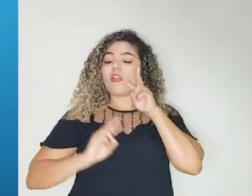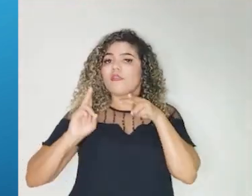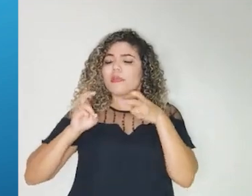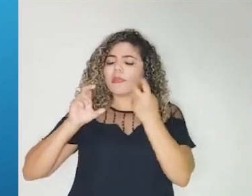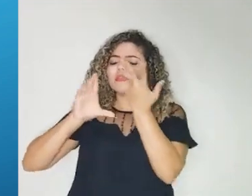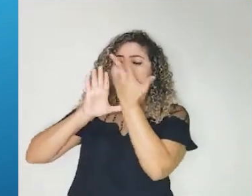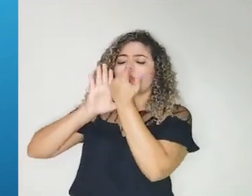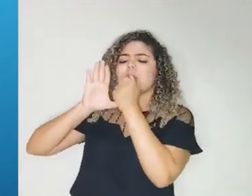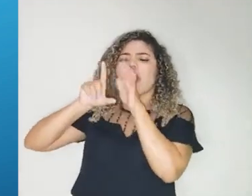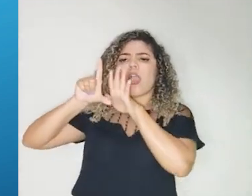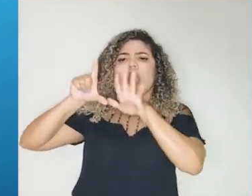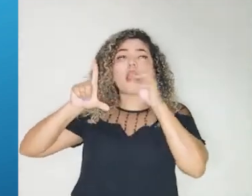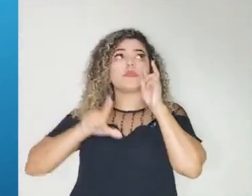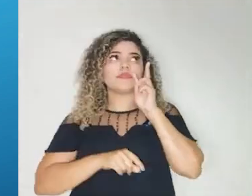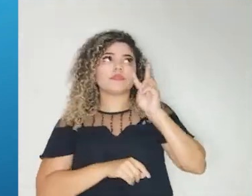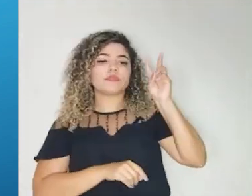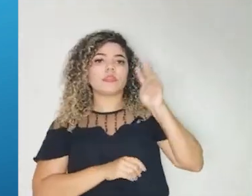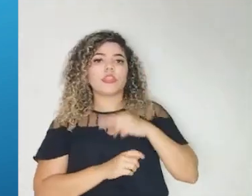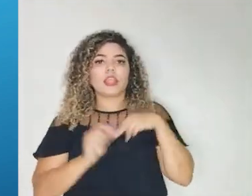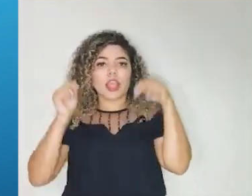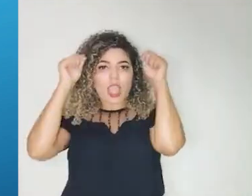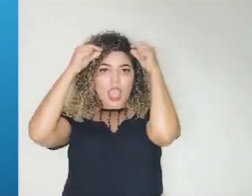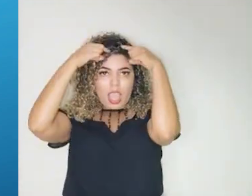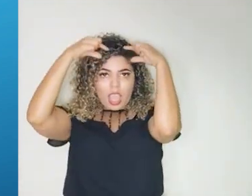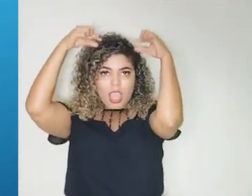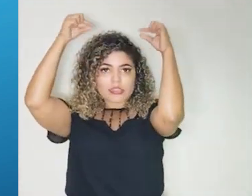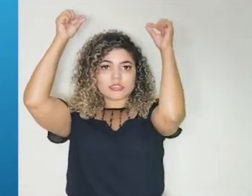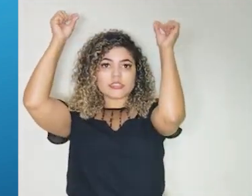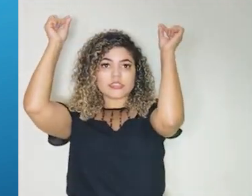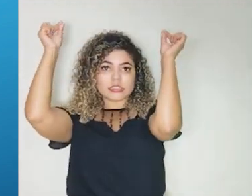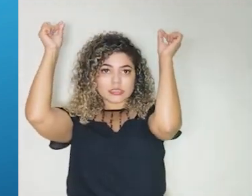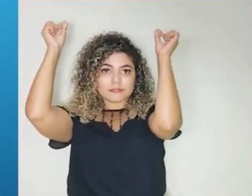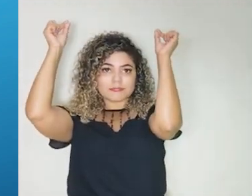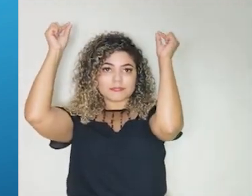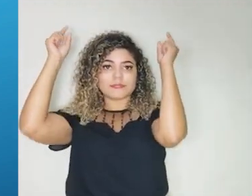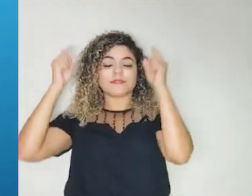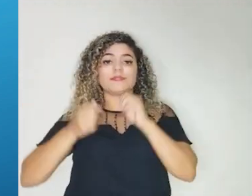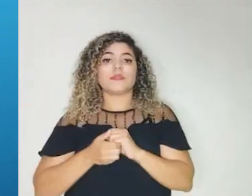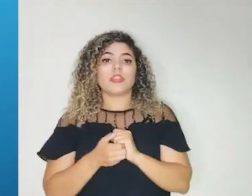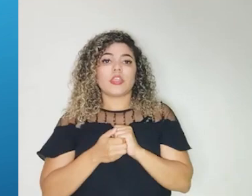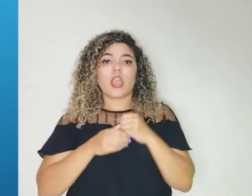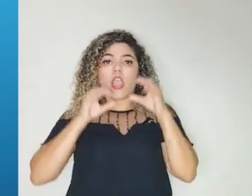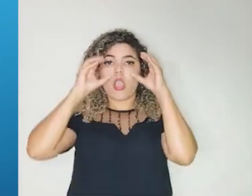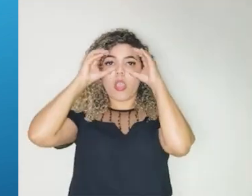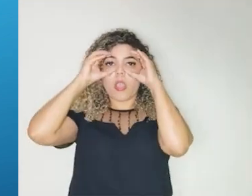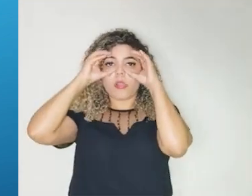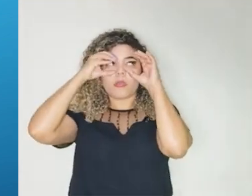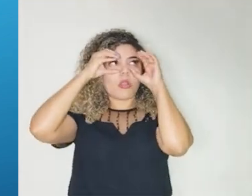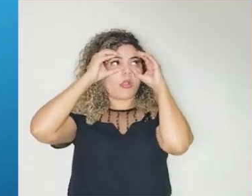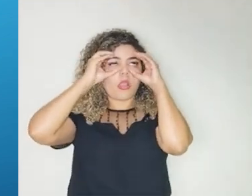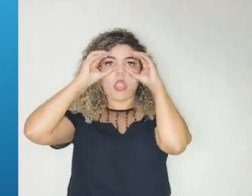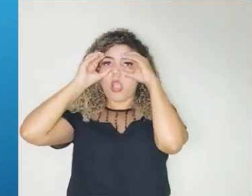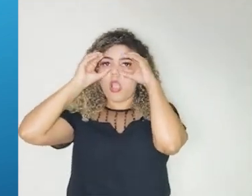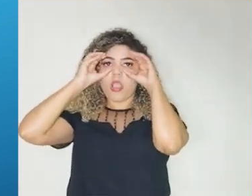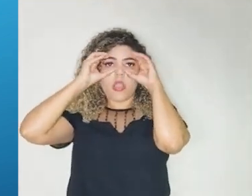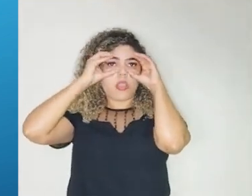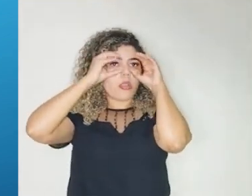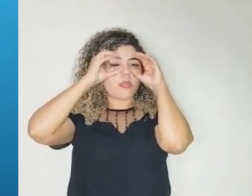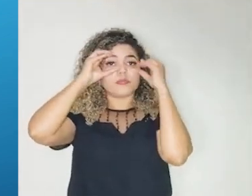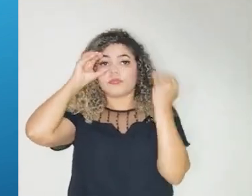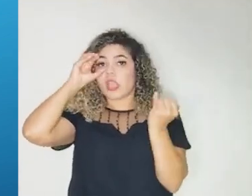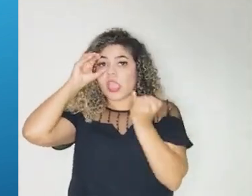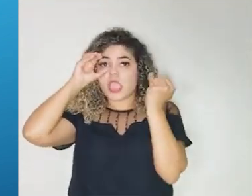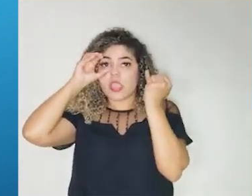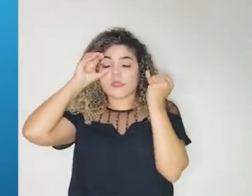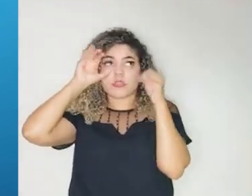observar a imagem. Nós temos a representação das antenas desse animal, um par de antenas. Os olhos, que são compostos, importante